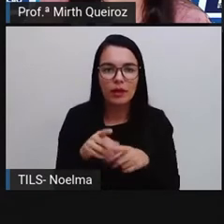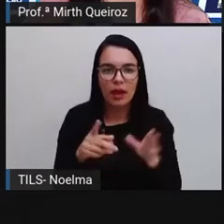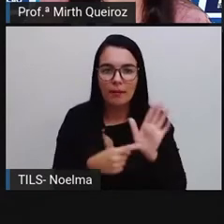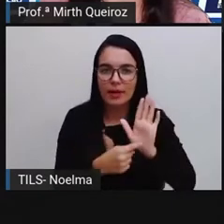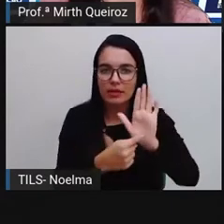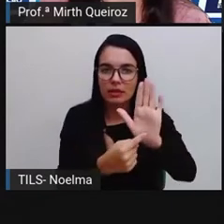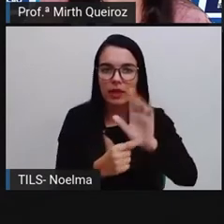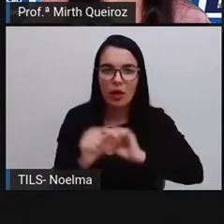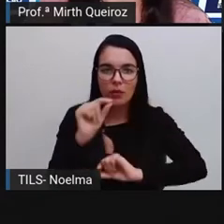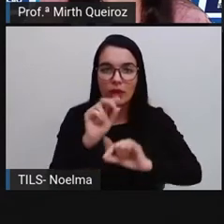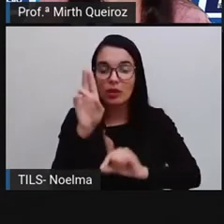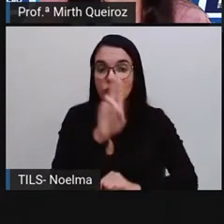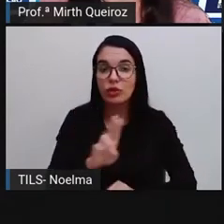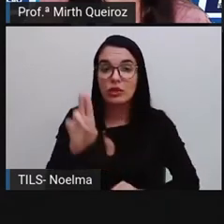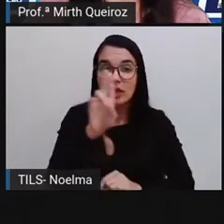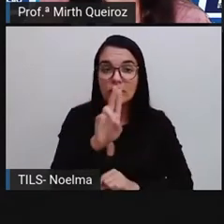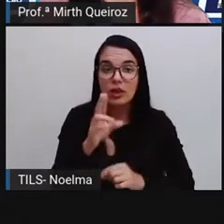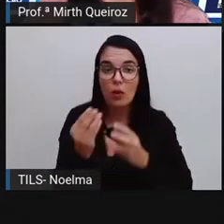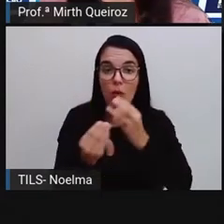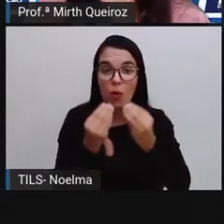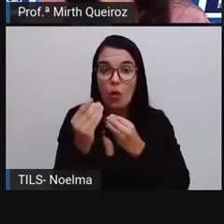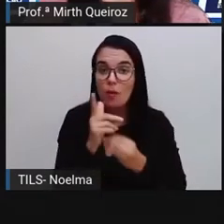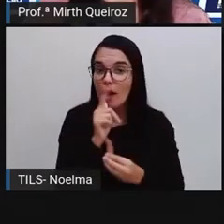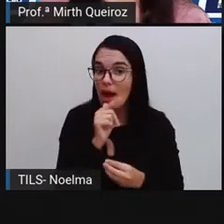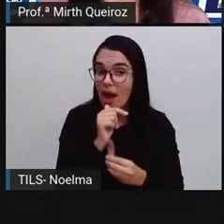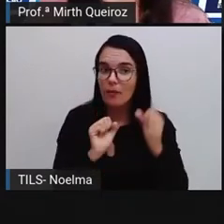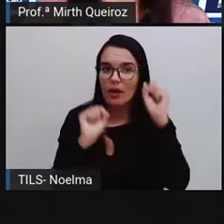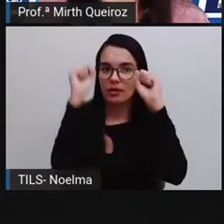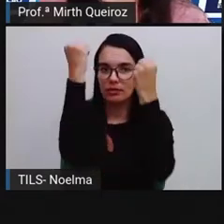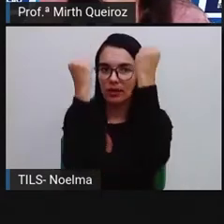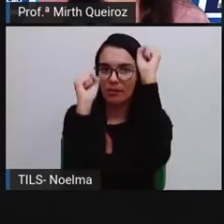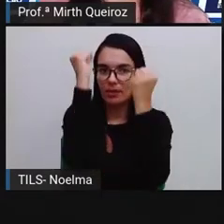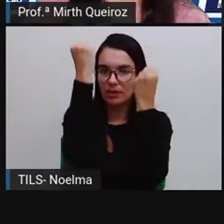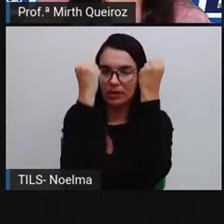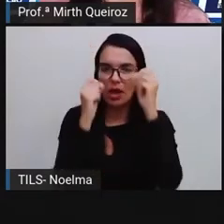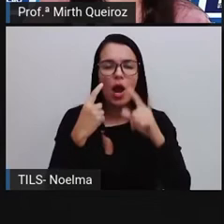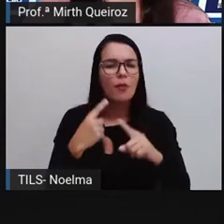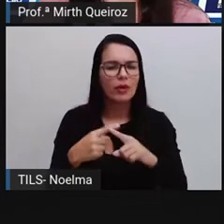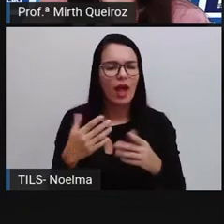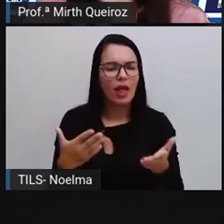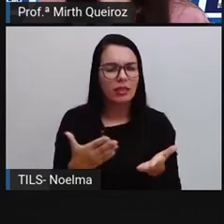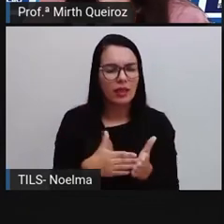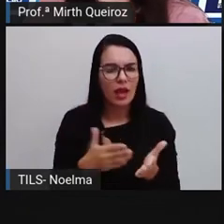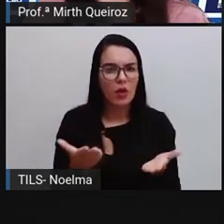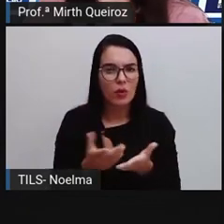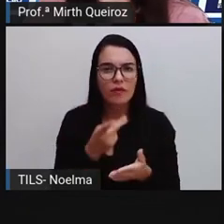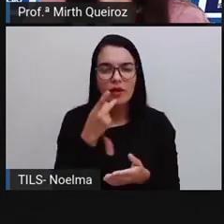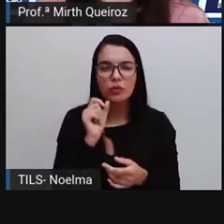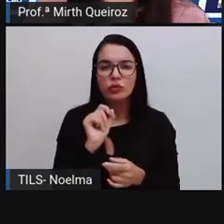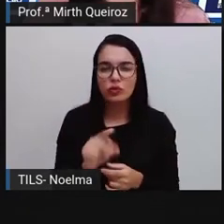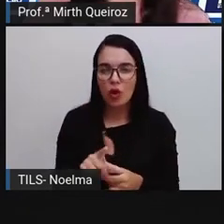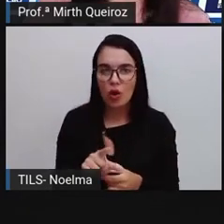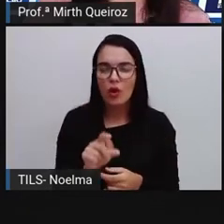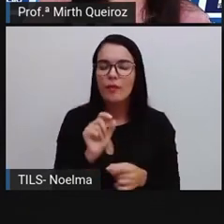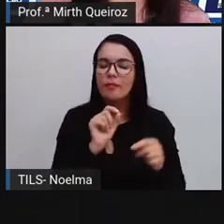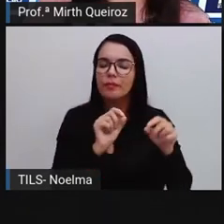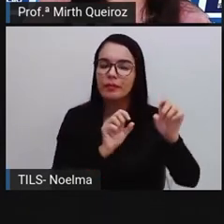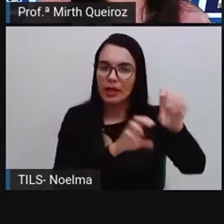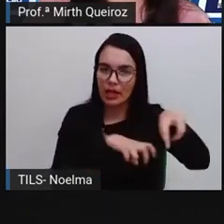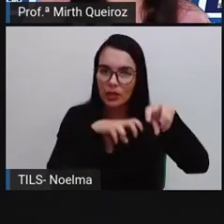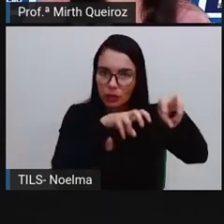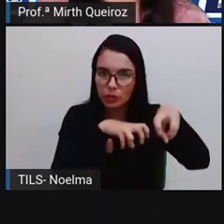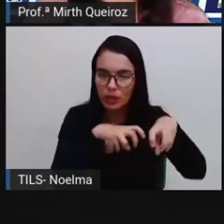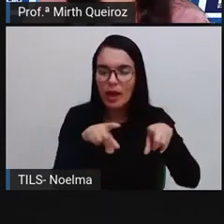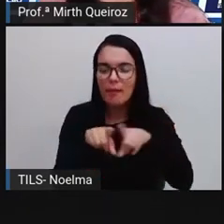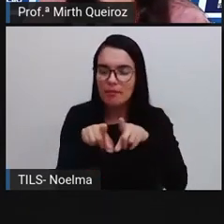vai apresentar aí a utilização das da água nas indústrias porque até agora eu falei sobre a utilização na agricultura